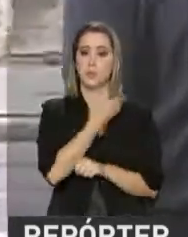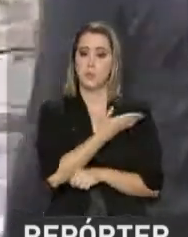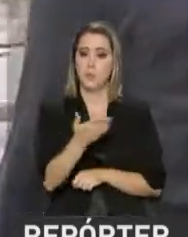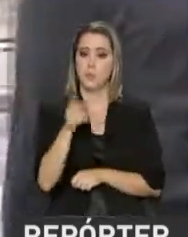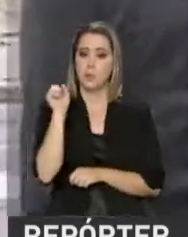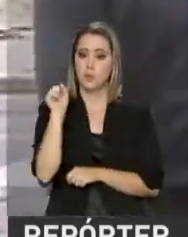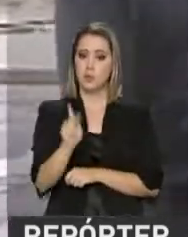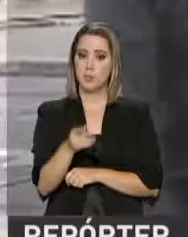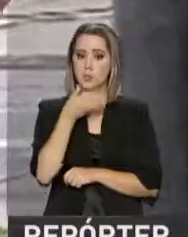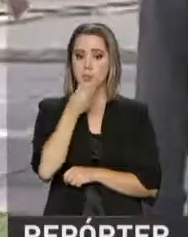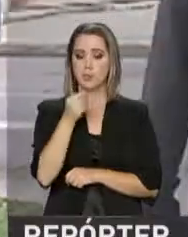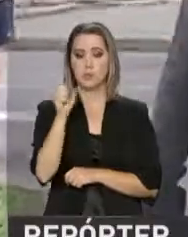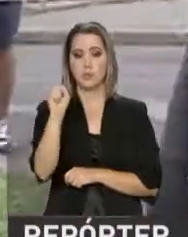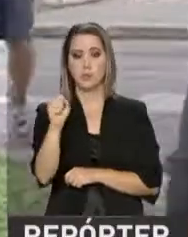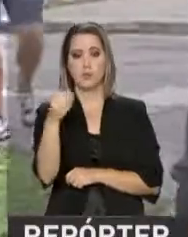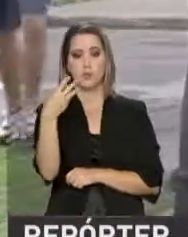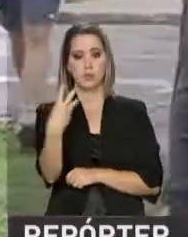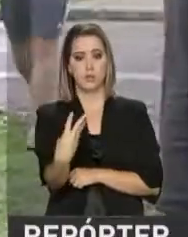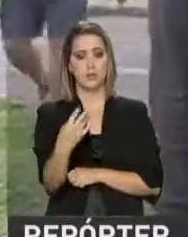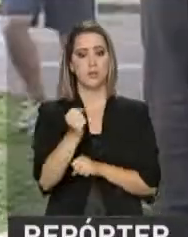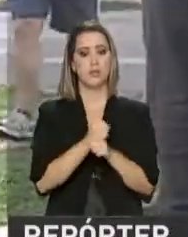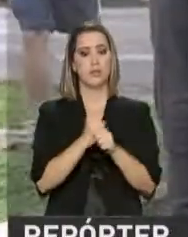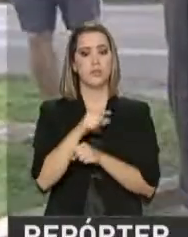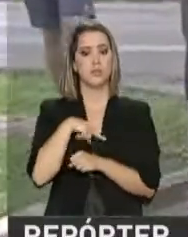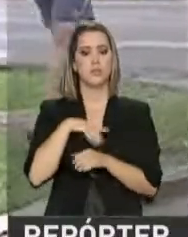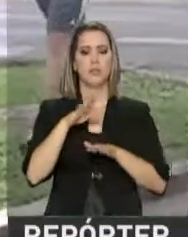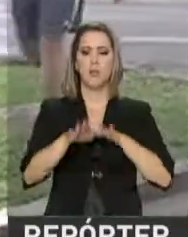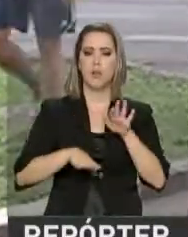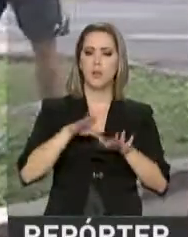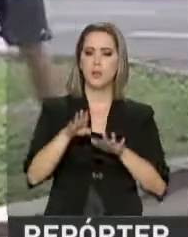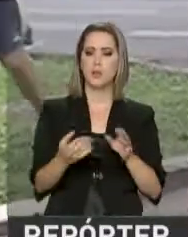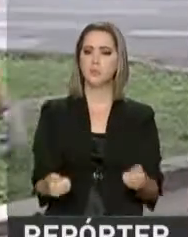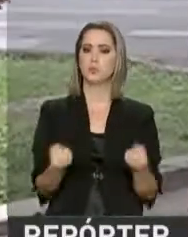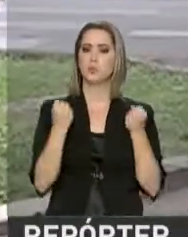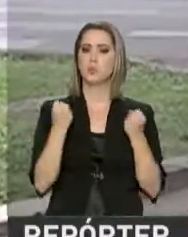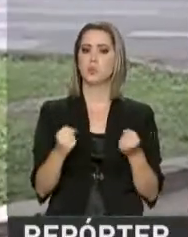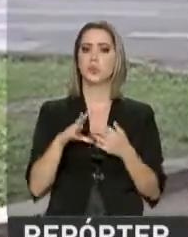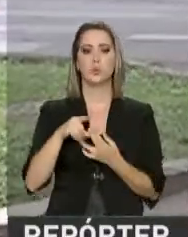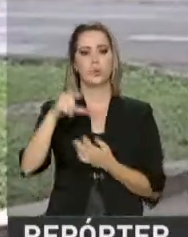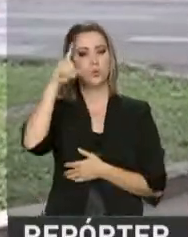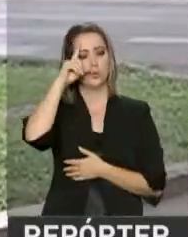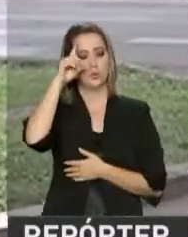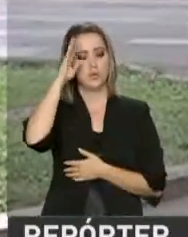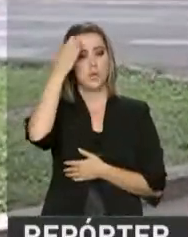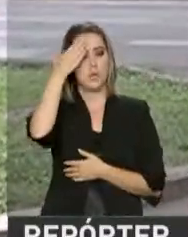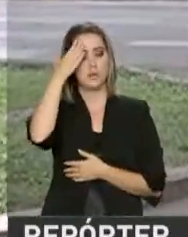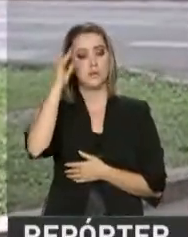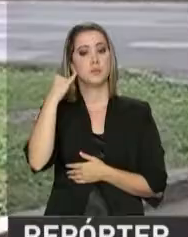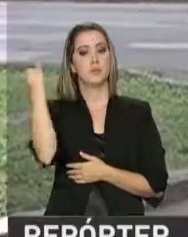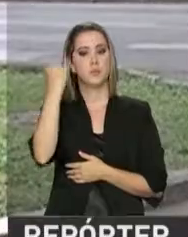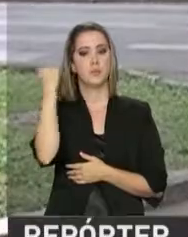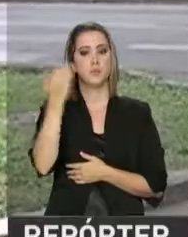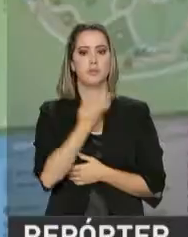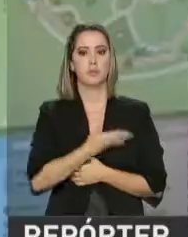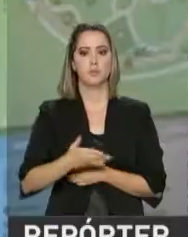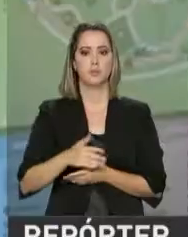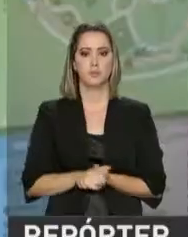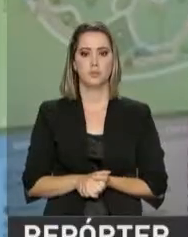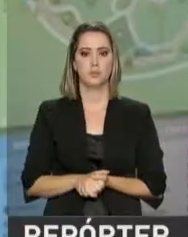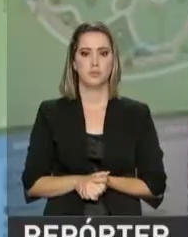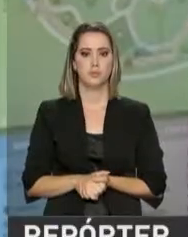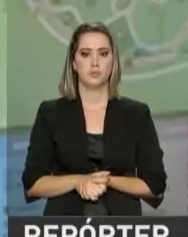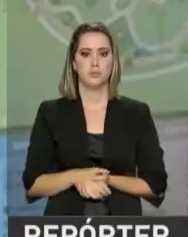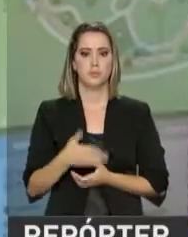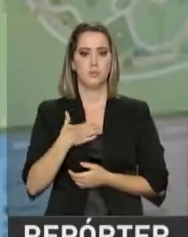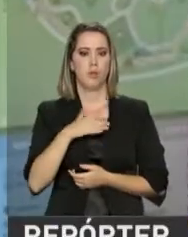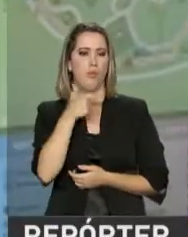Paulo Tarso, que aos 83 anos faz caminhada e ginástica diariamente e sabe bem a importância disso. No meu